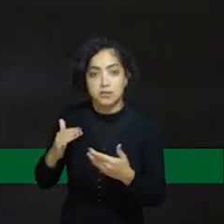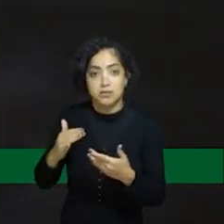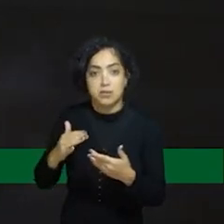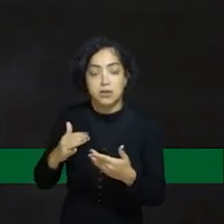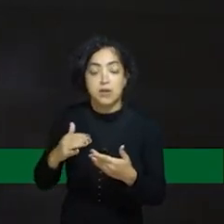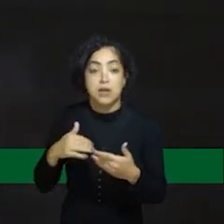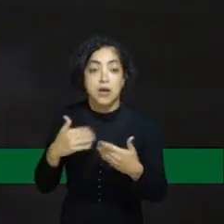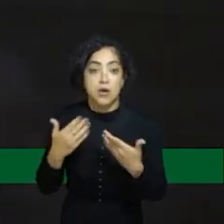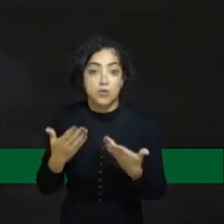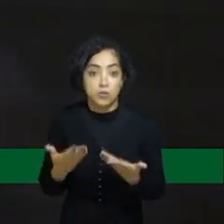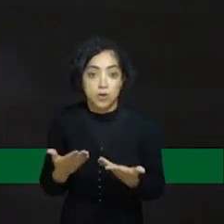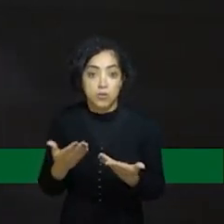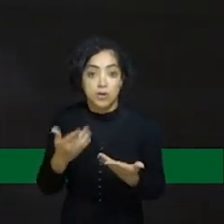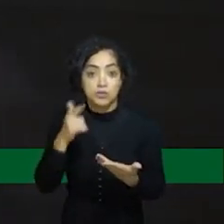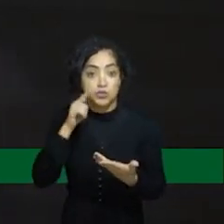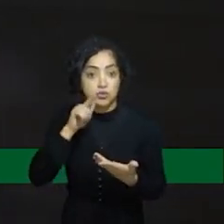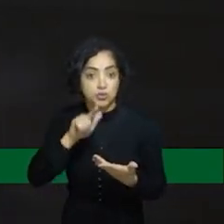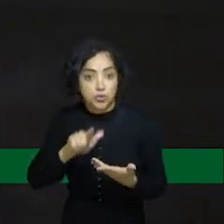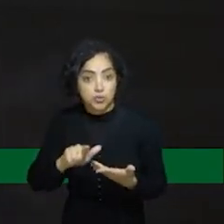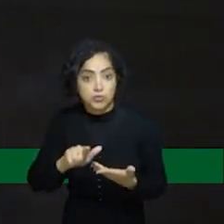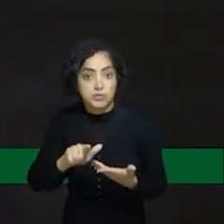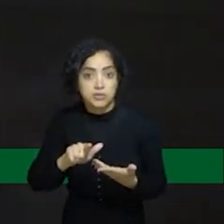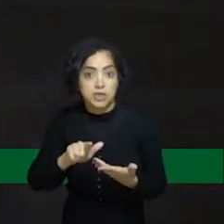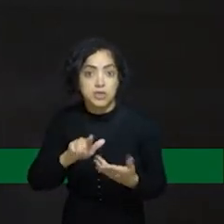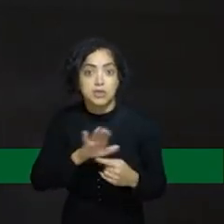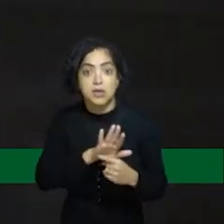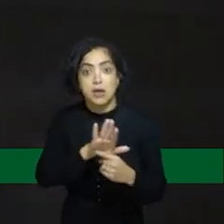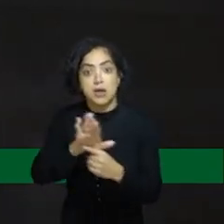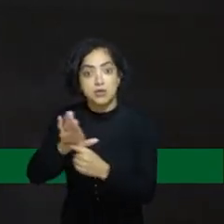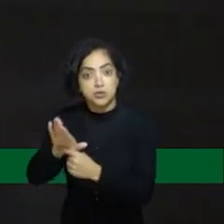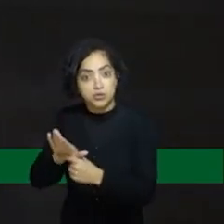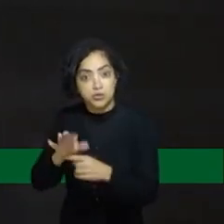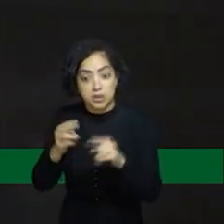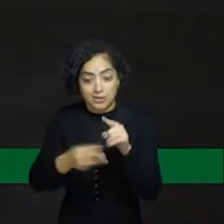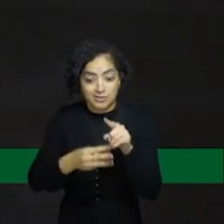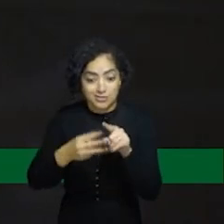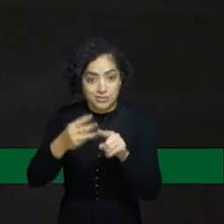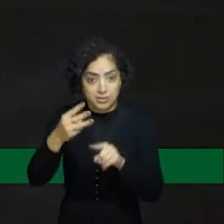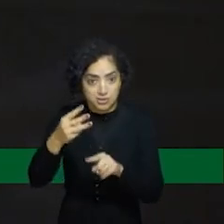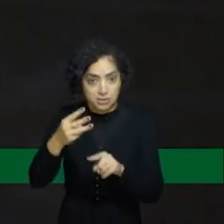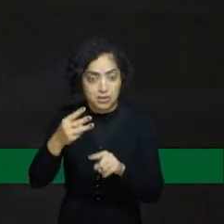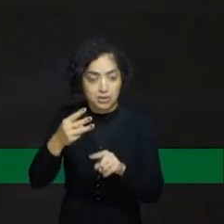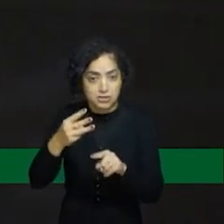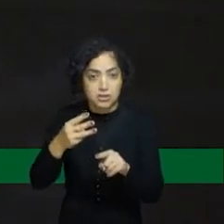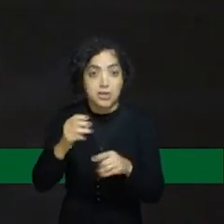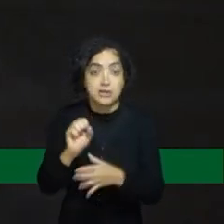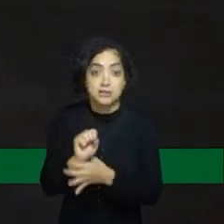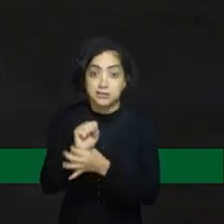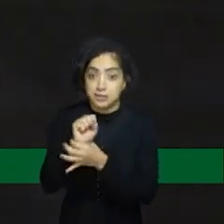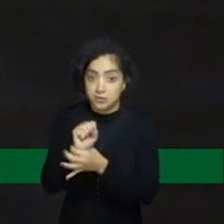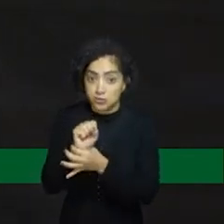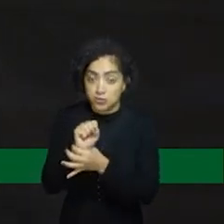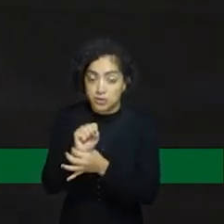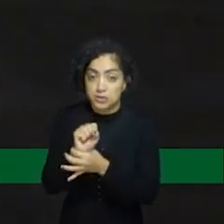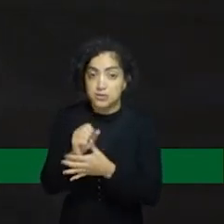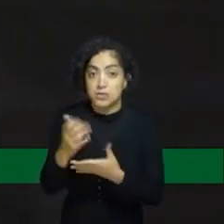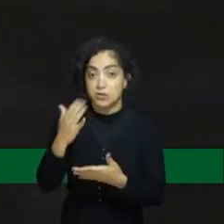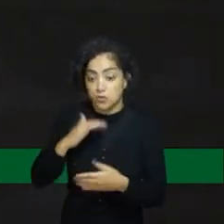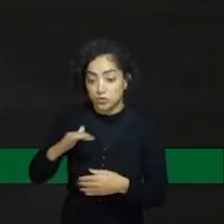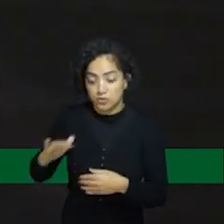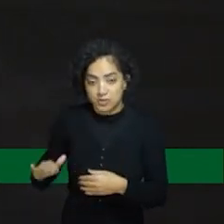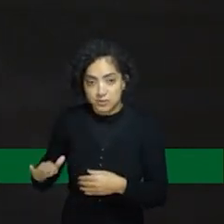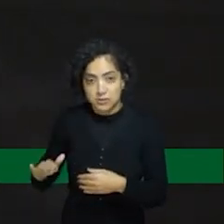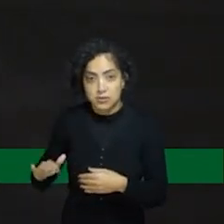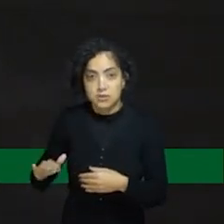a gente consegue suprir essas três necessidades. A segurança, quando uma criança pratica